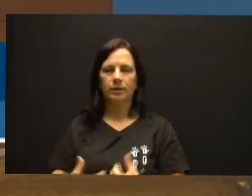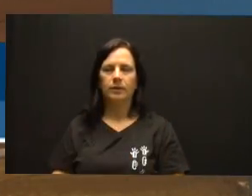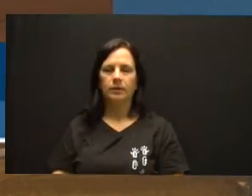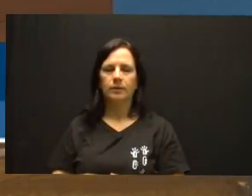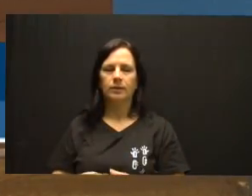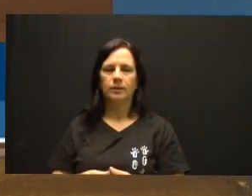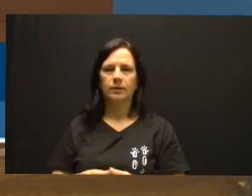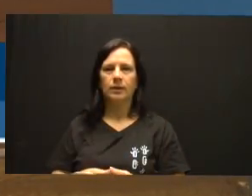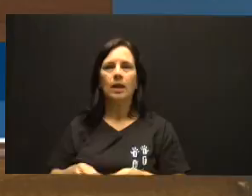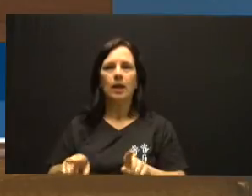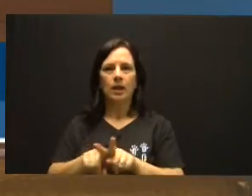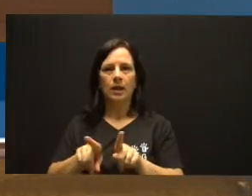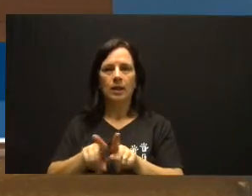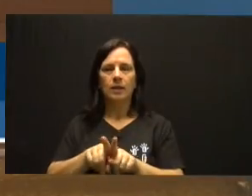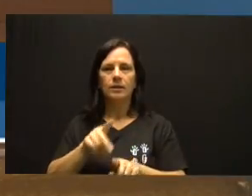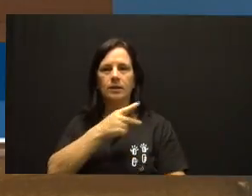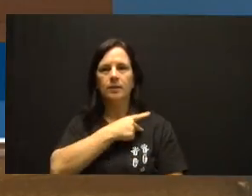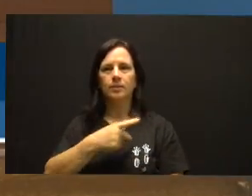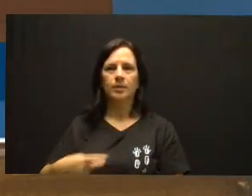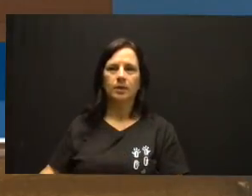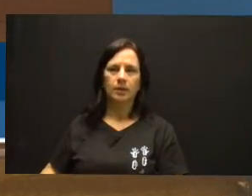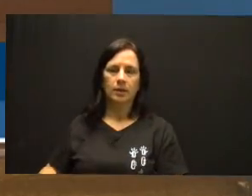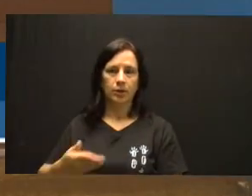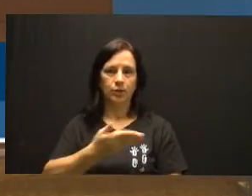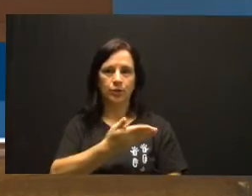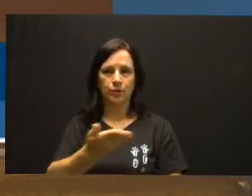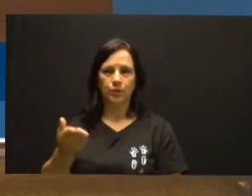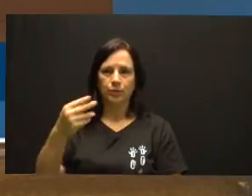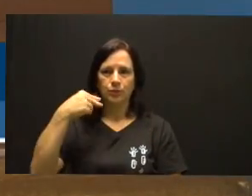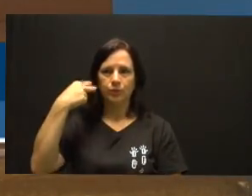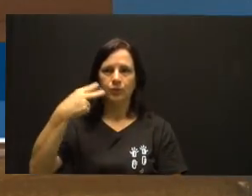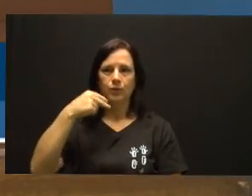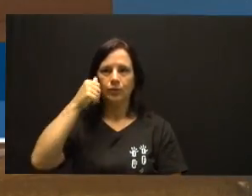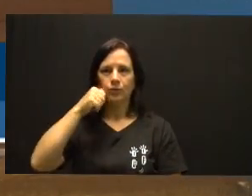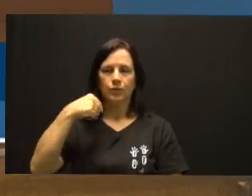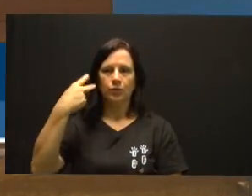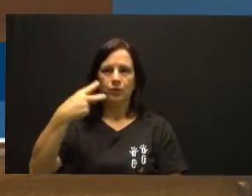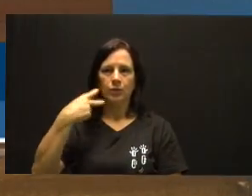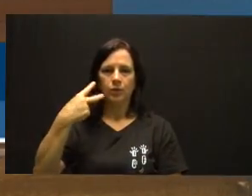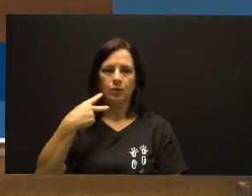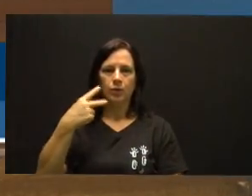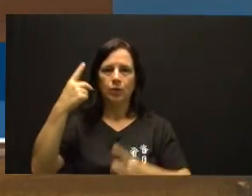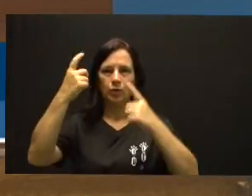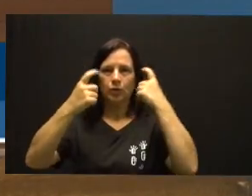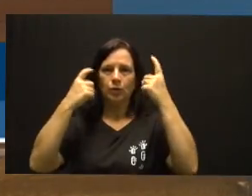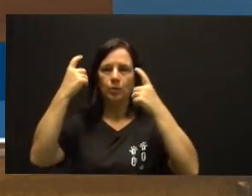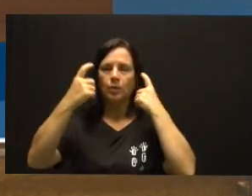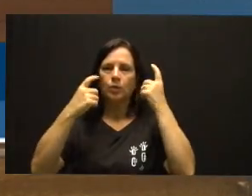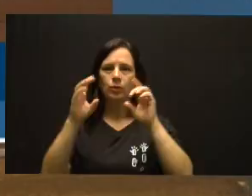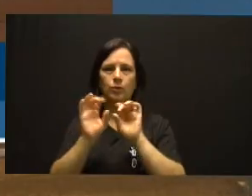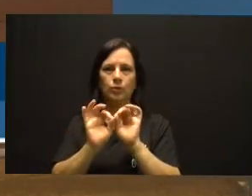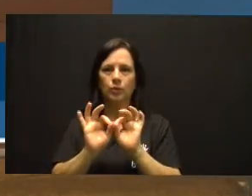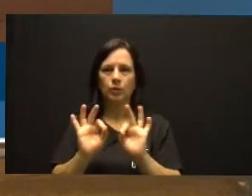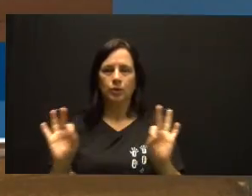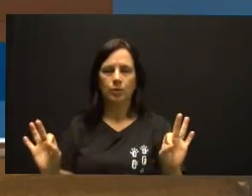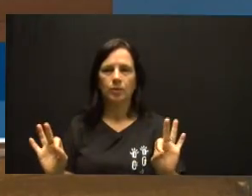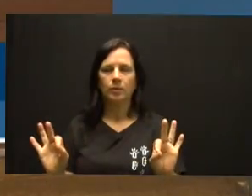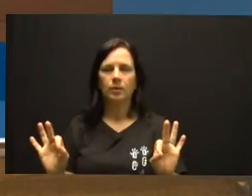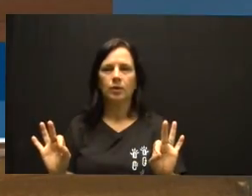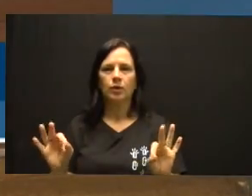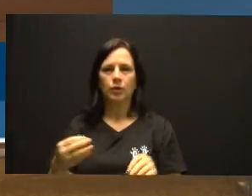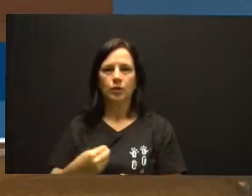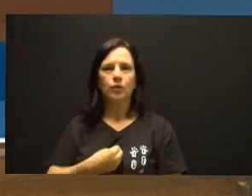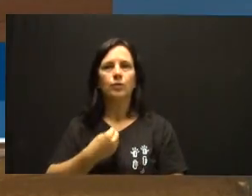Assim, presidente, vereadores e vereadora, essa não é uma preocupação simplesmente de quem vivencia